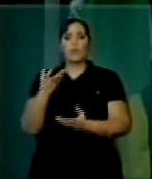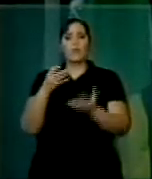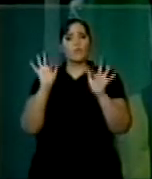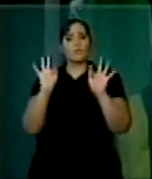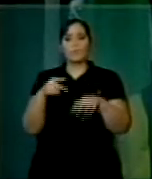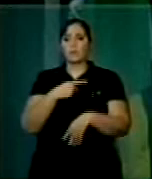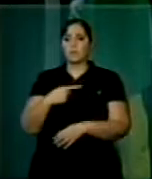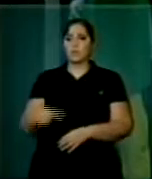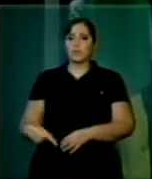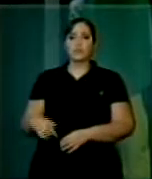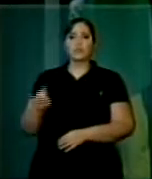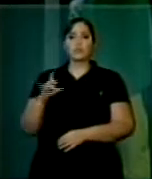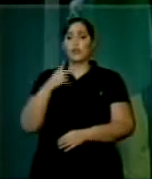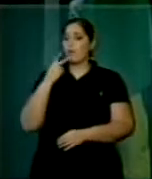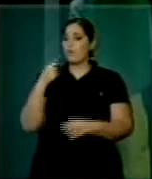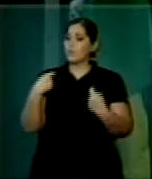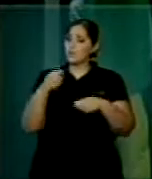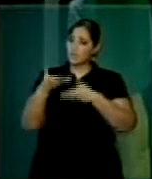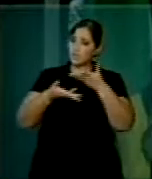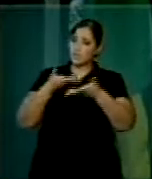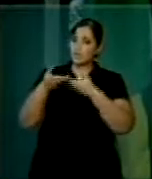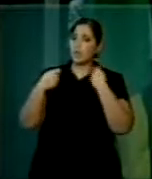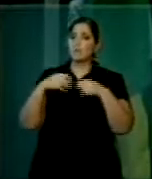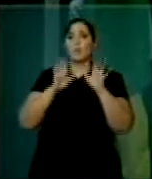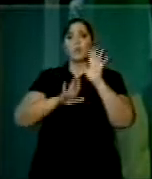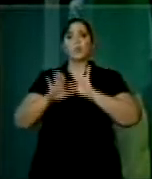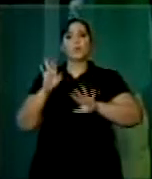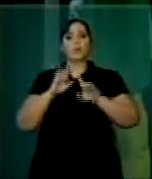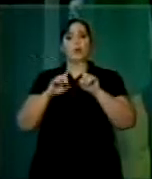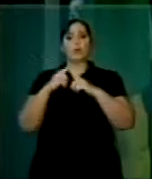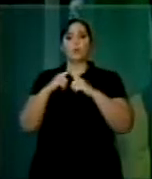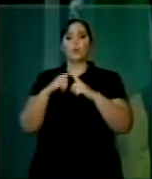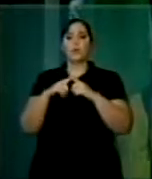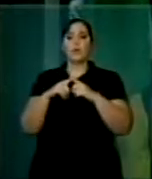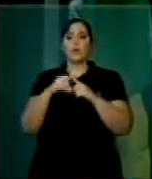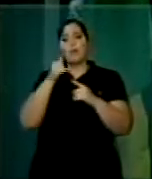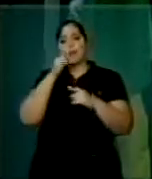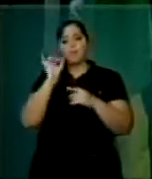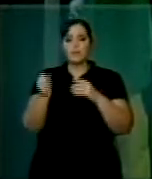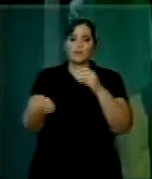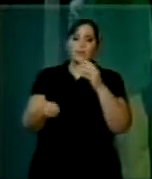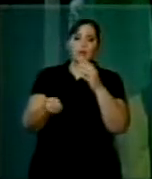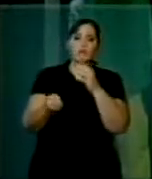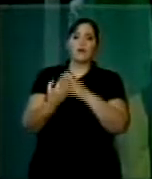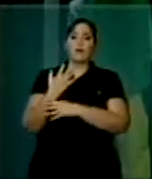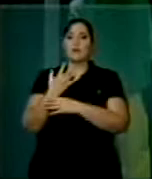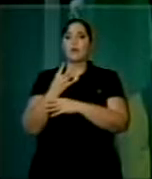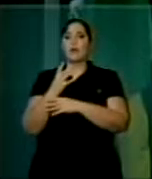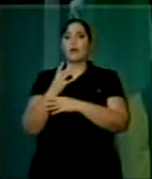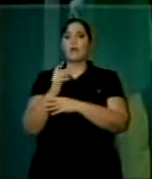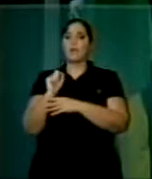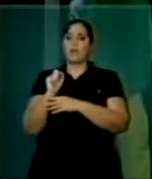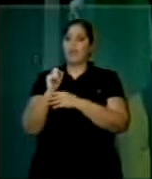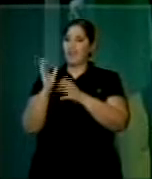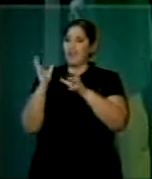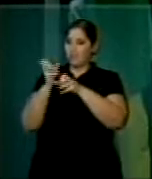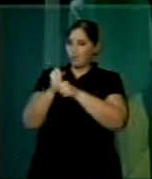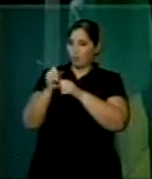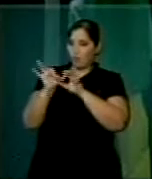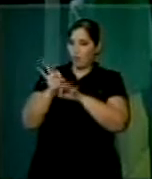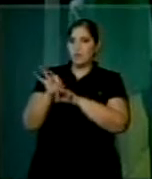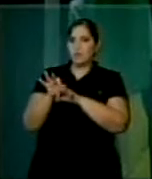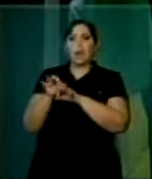presidente, por isso que precisa ser tratado com esse cuidado, para que não criemos, ao invés de aglutinar, de organizar,